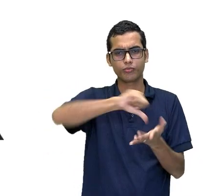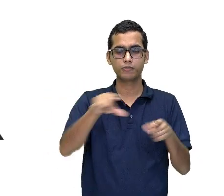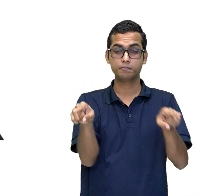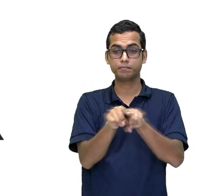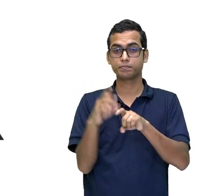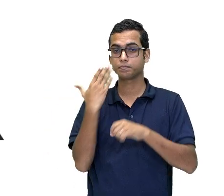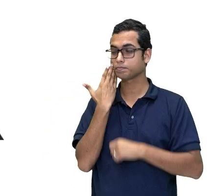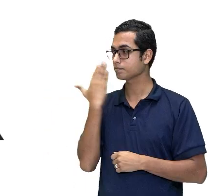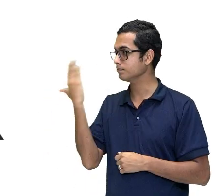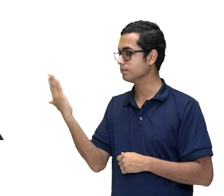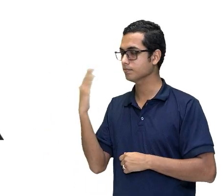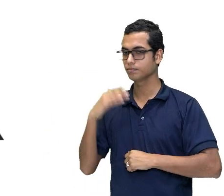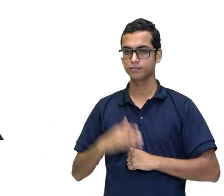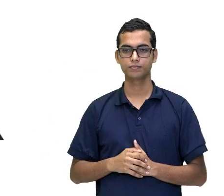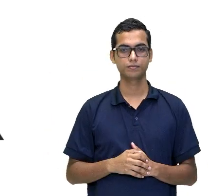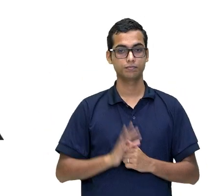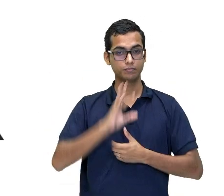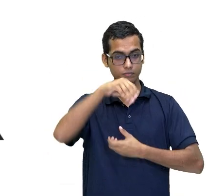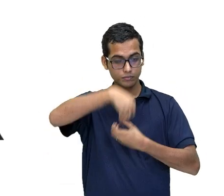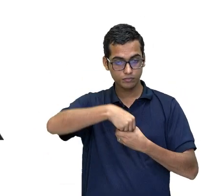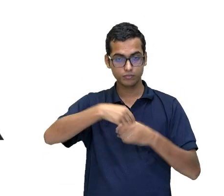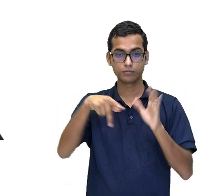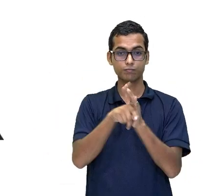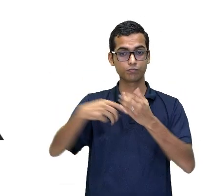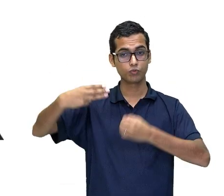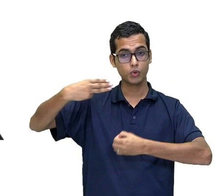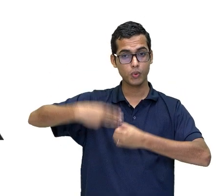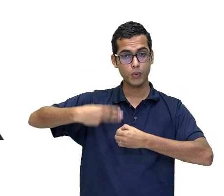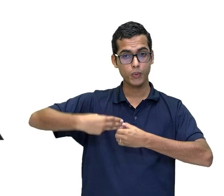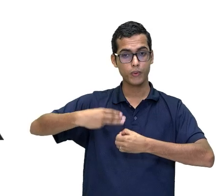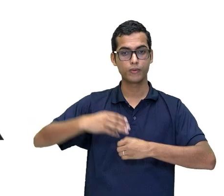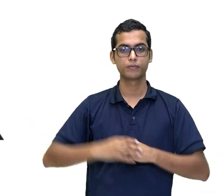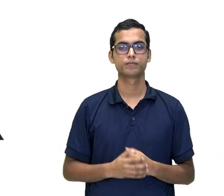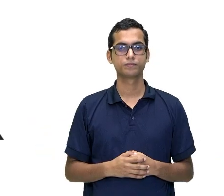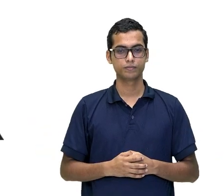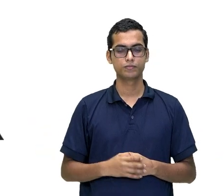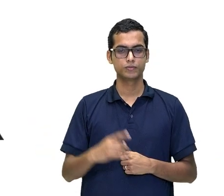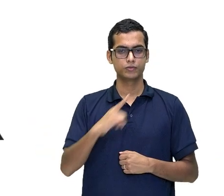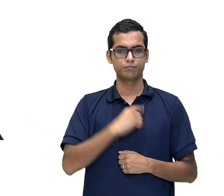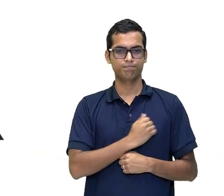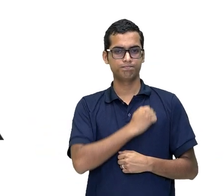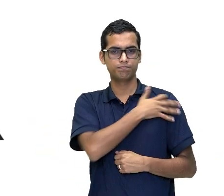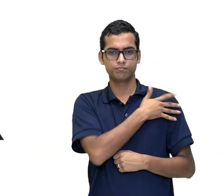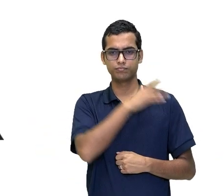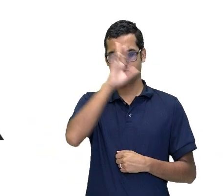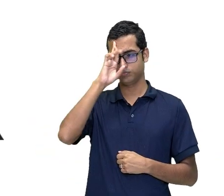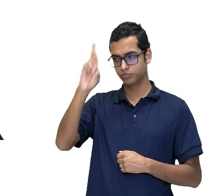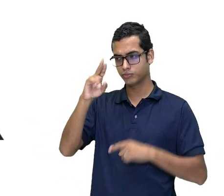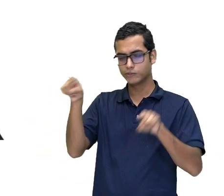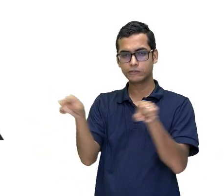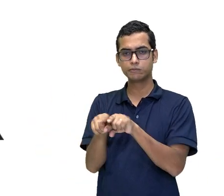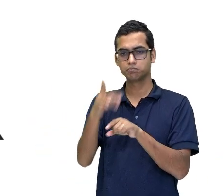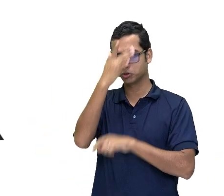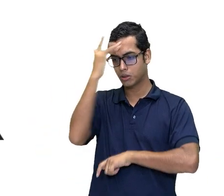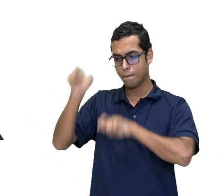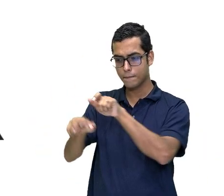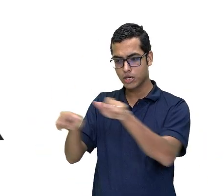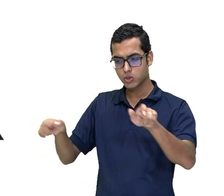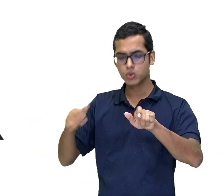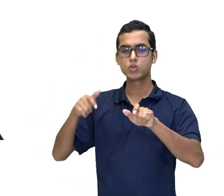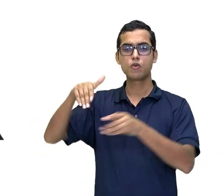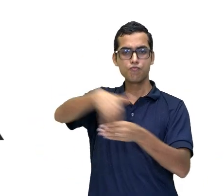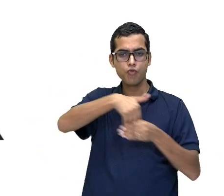tá, gente? Dentro ali da esfera municipal. O coronel, ou seja, o grande fazendeiro, os seus cabos eleitorais,